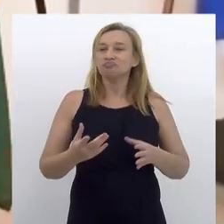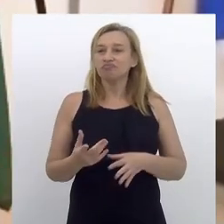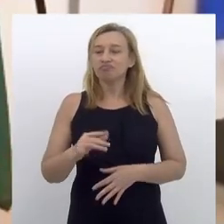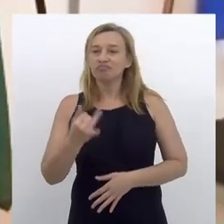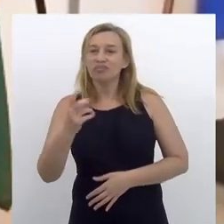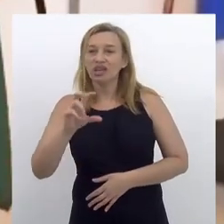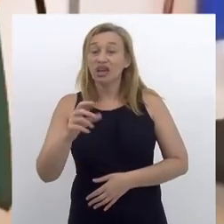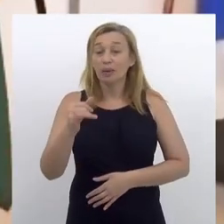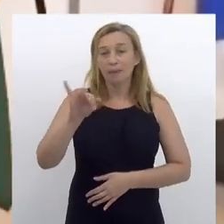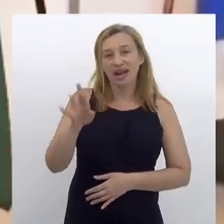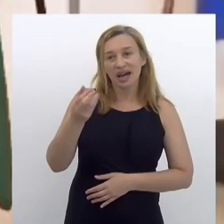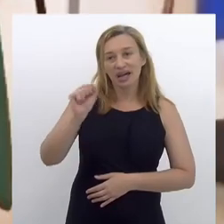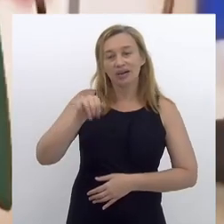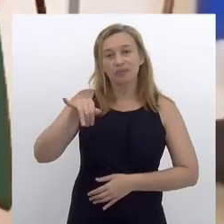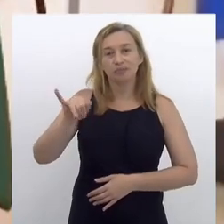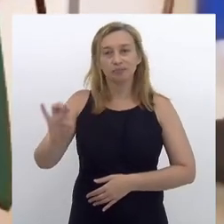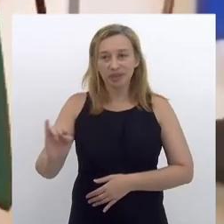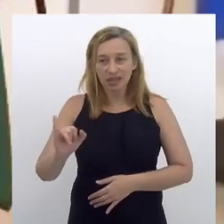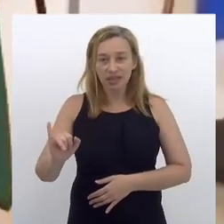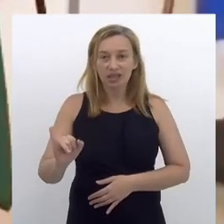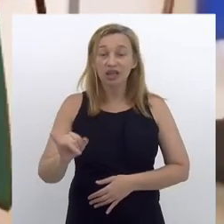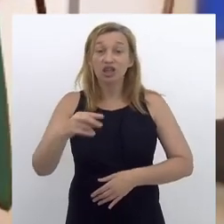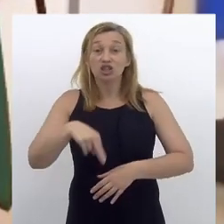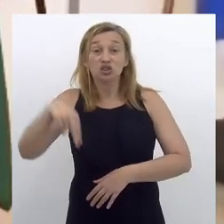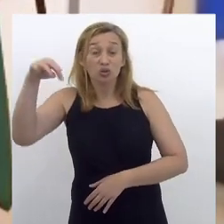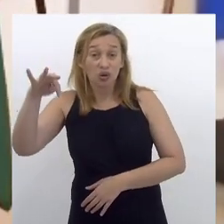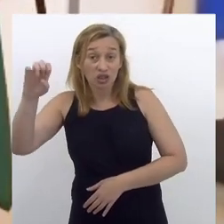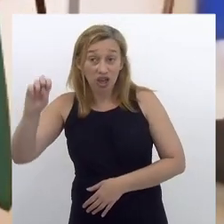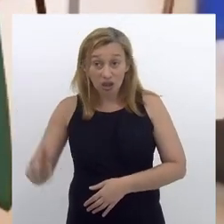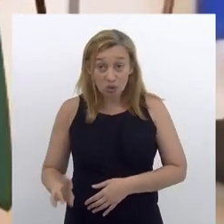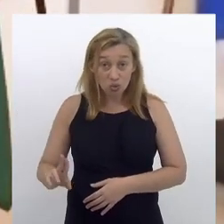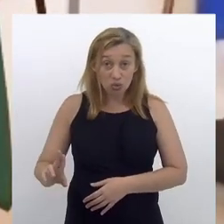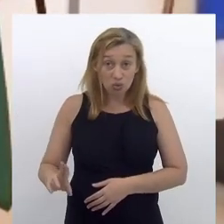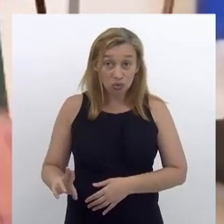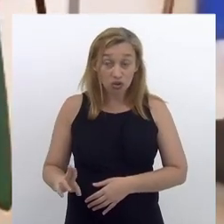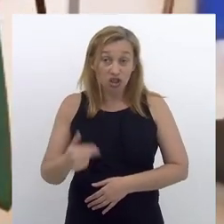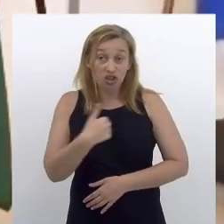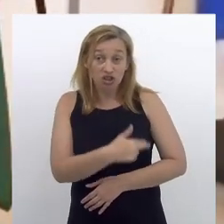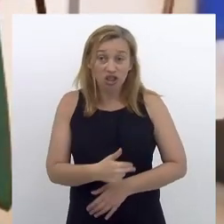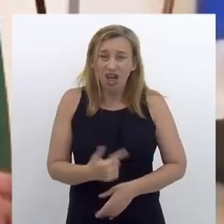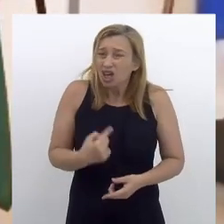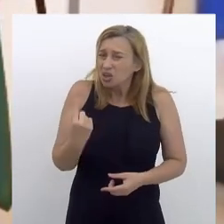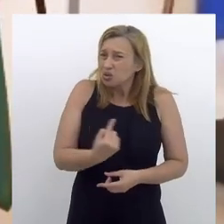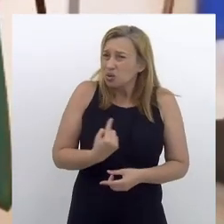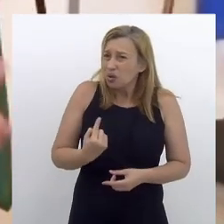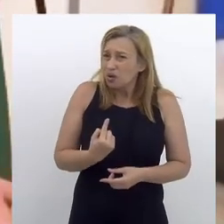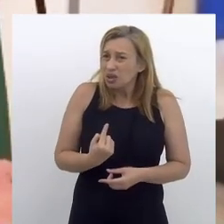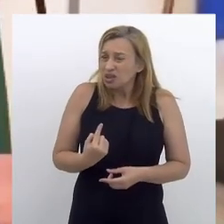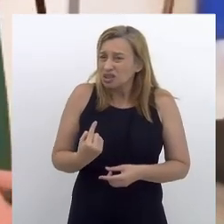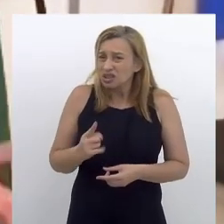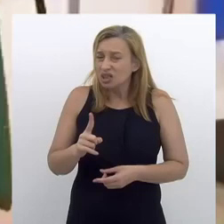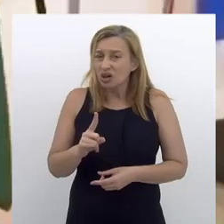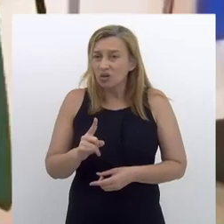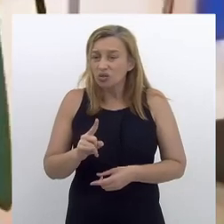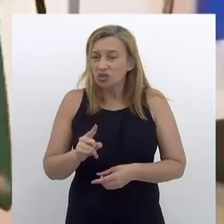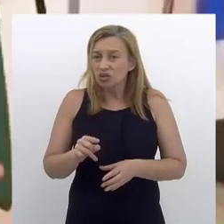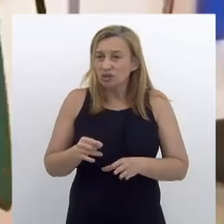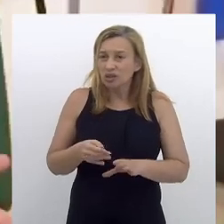a uma linha de 500 kV em Paracambi, cruzando de norte a sul, feito pelos chineses, e a gente não esteja